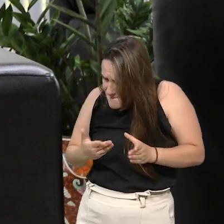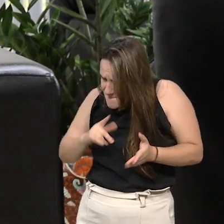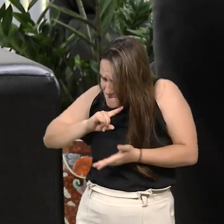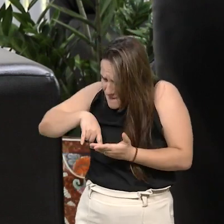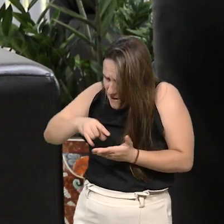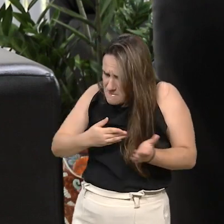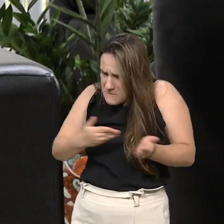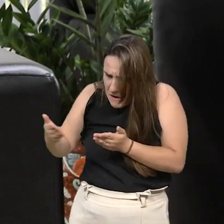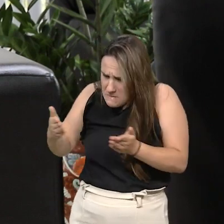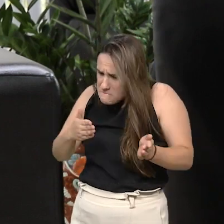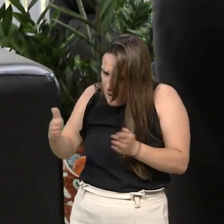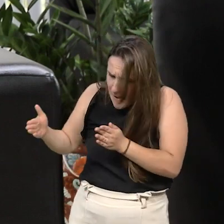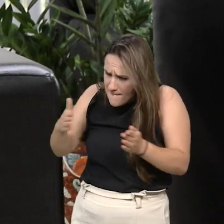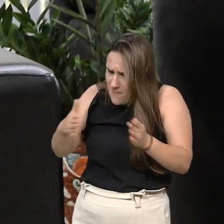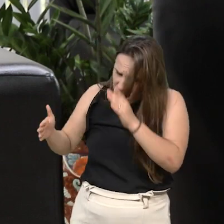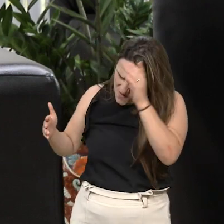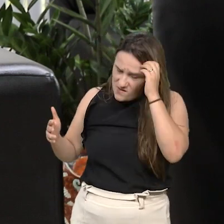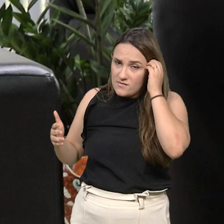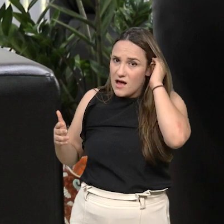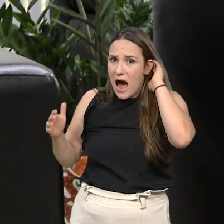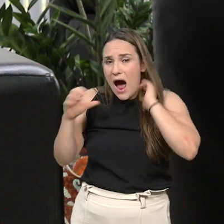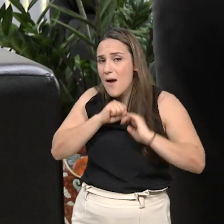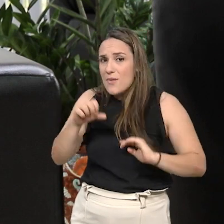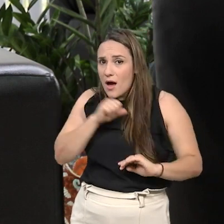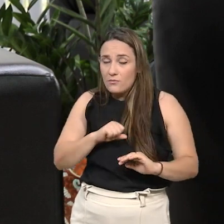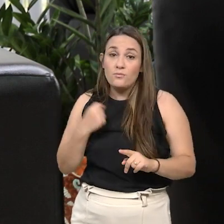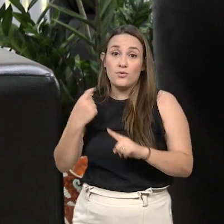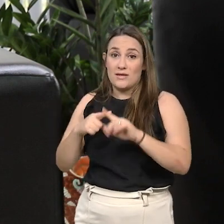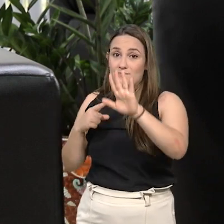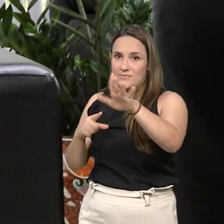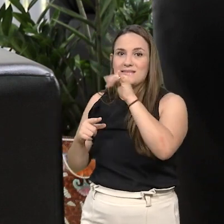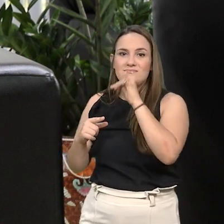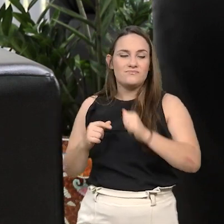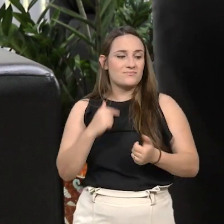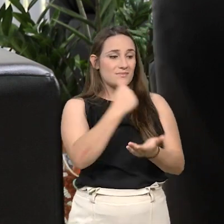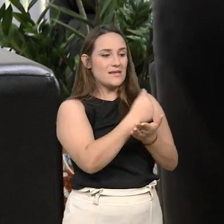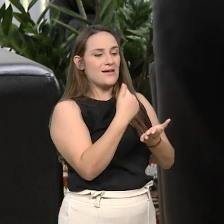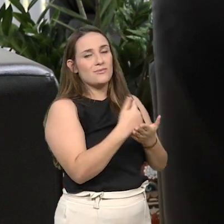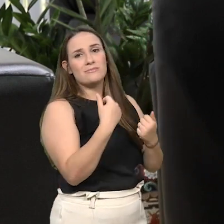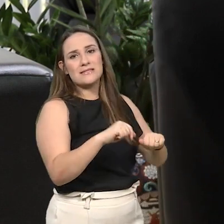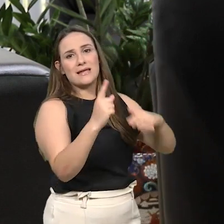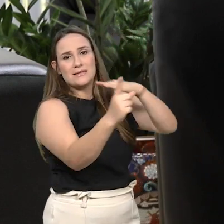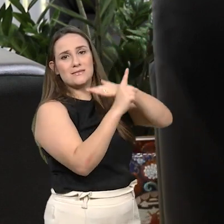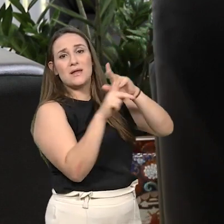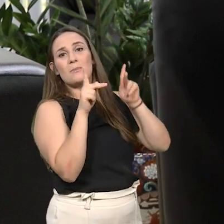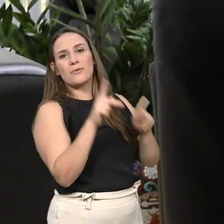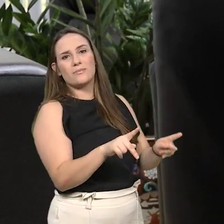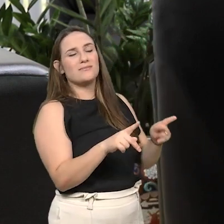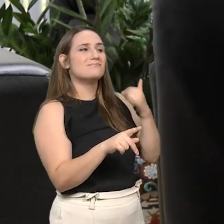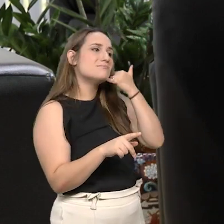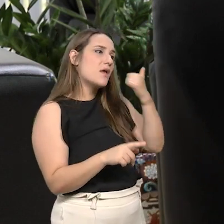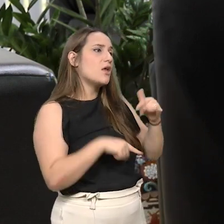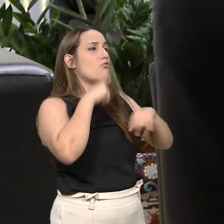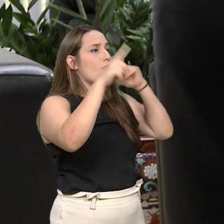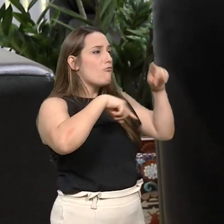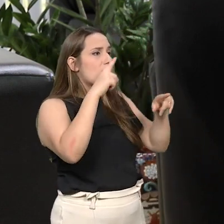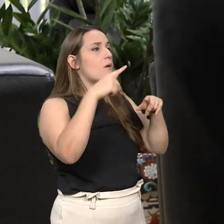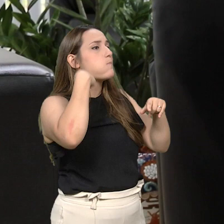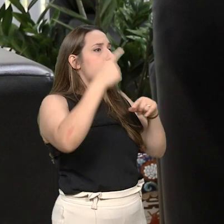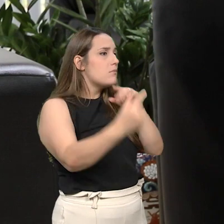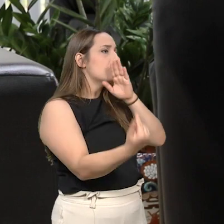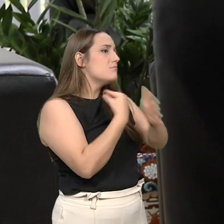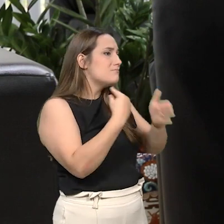maior. Não que o servidor que está no cartório não trabalhe, não, longe disso, é que ele faz outras atividades como atendimento ao público que